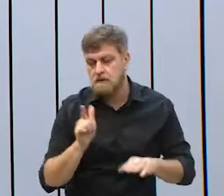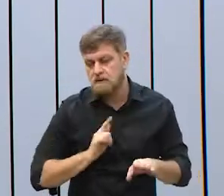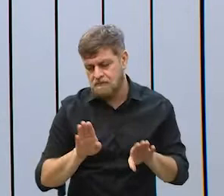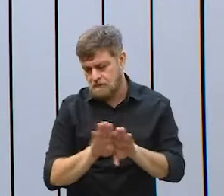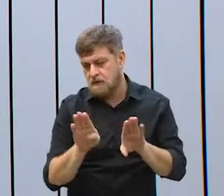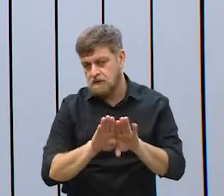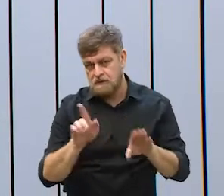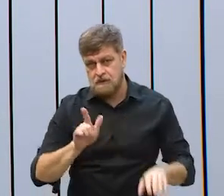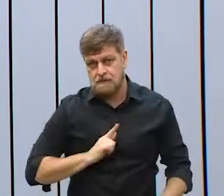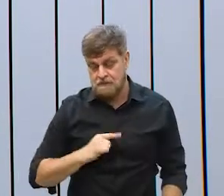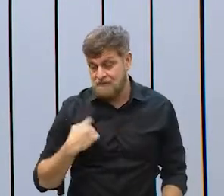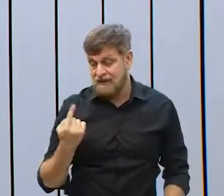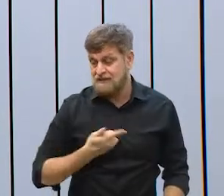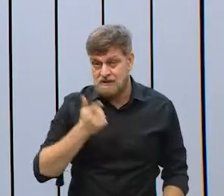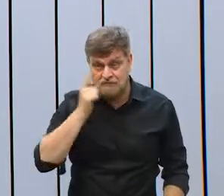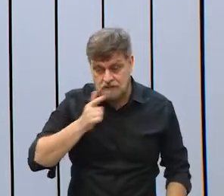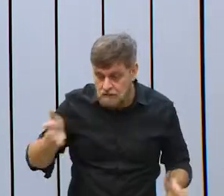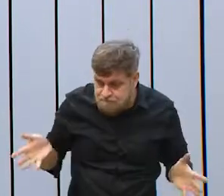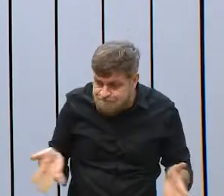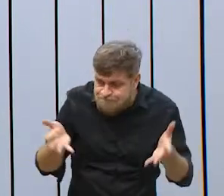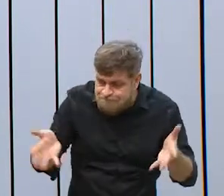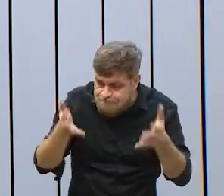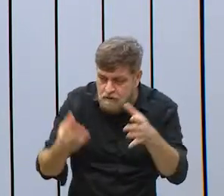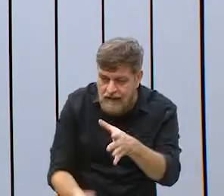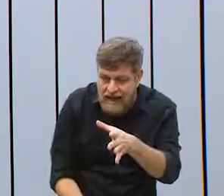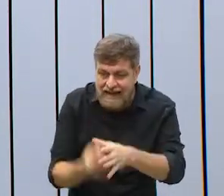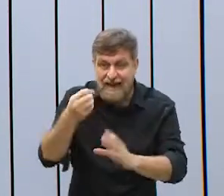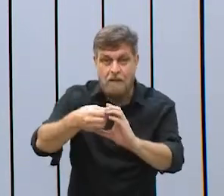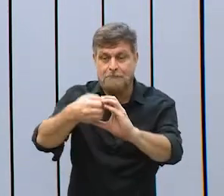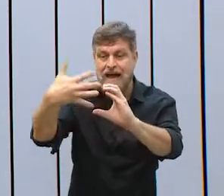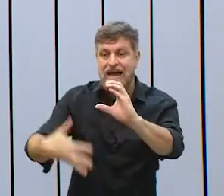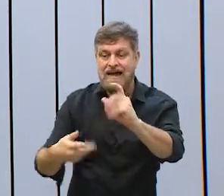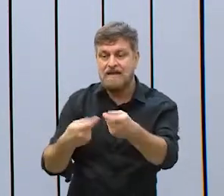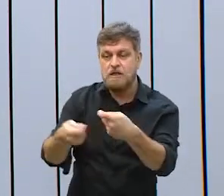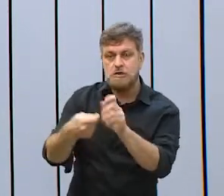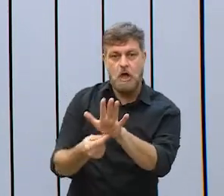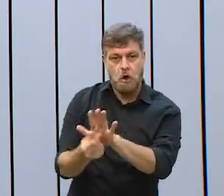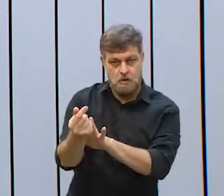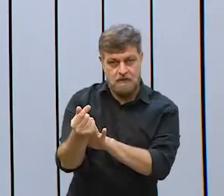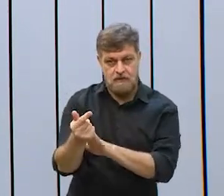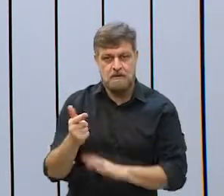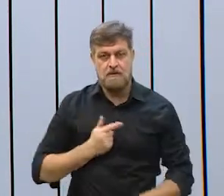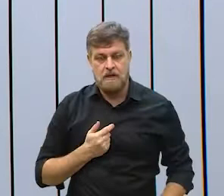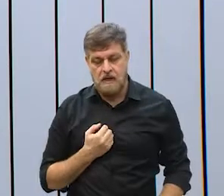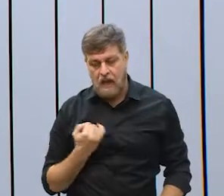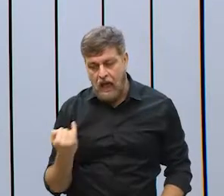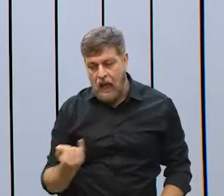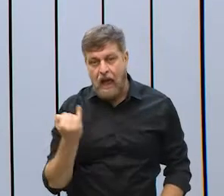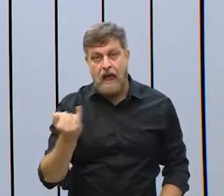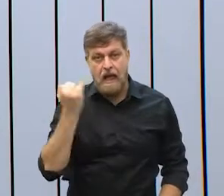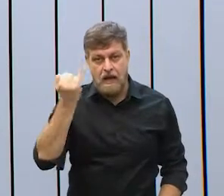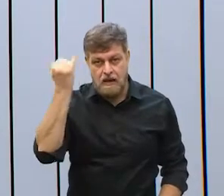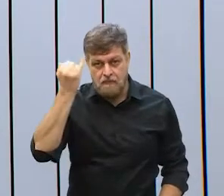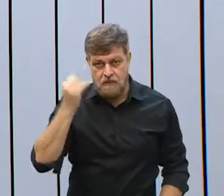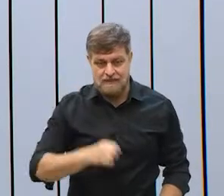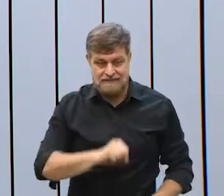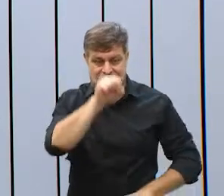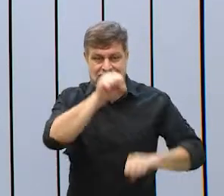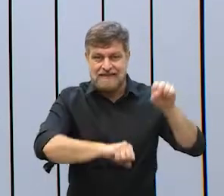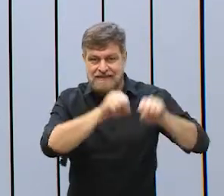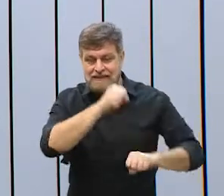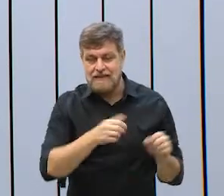então, enquanto nós não potencializamos e criamos uma característica econômica, a importância do desenvolvimento econômico,